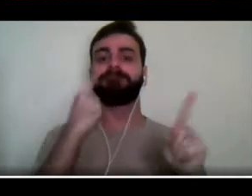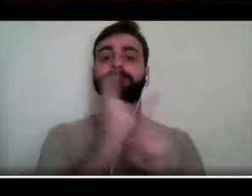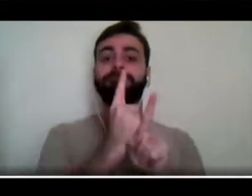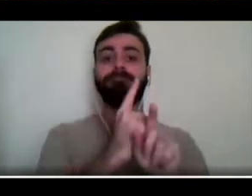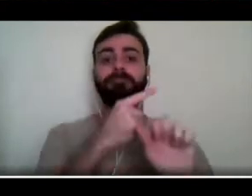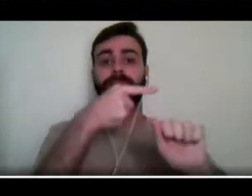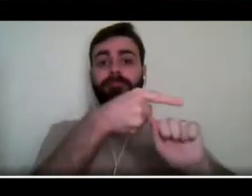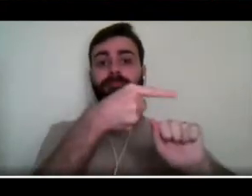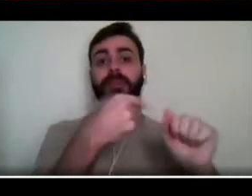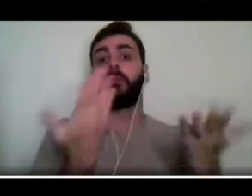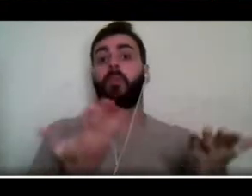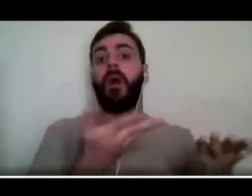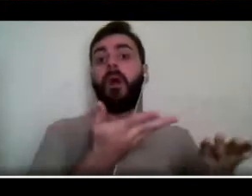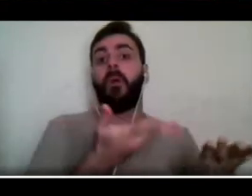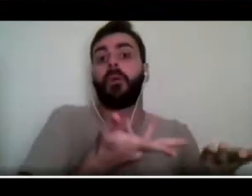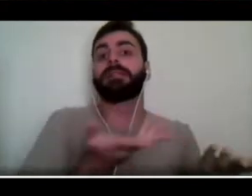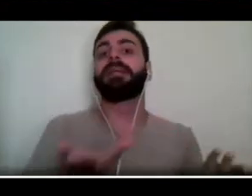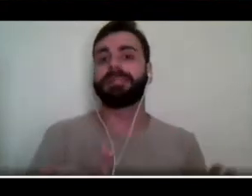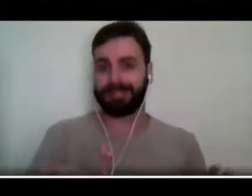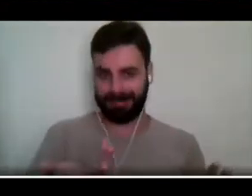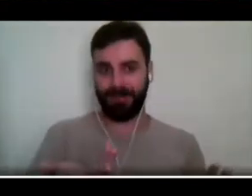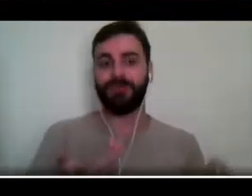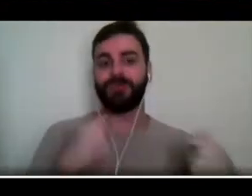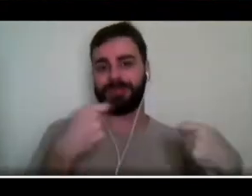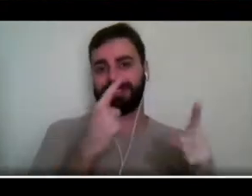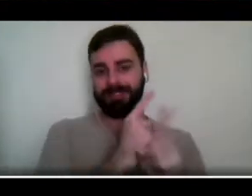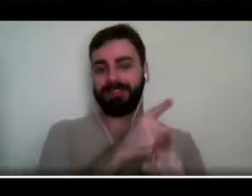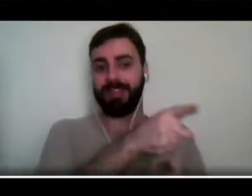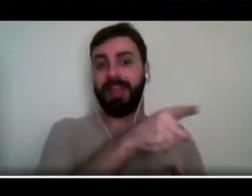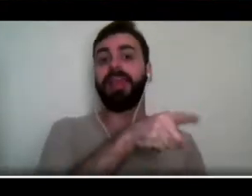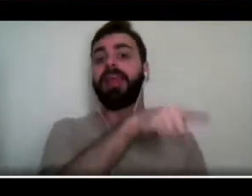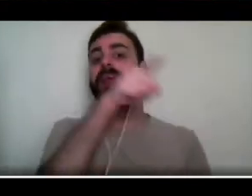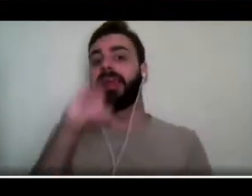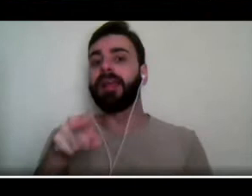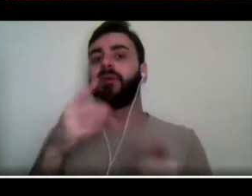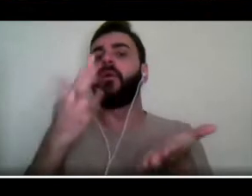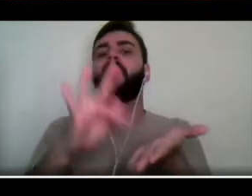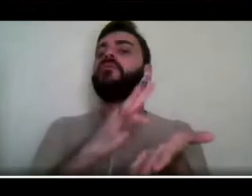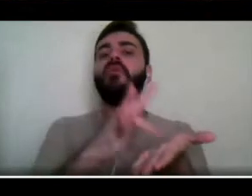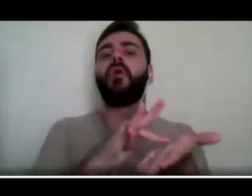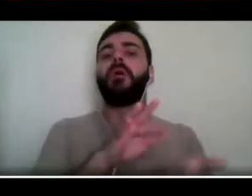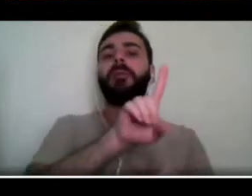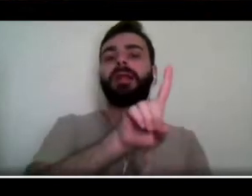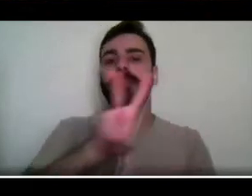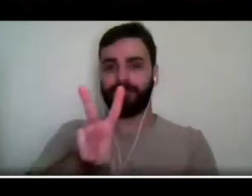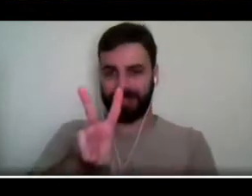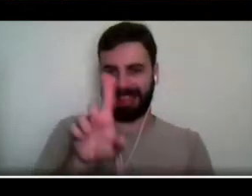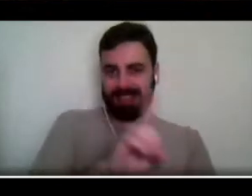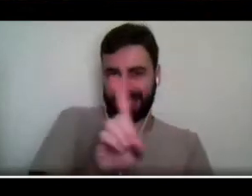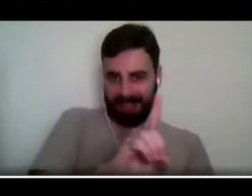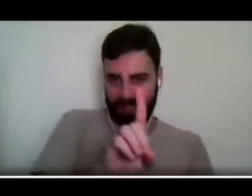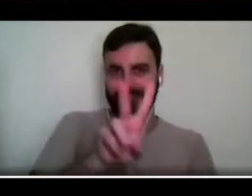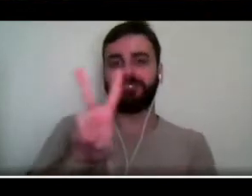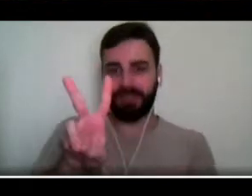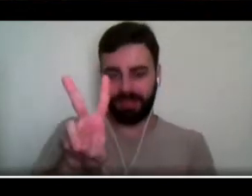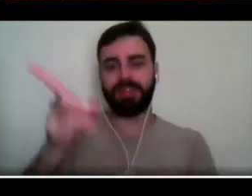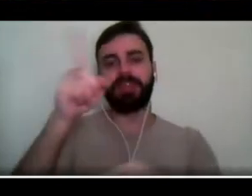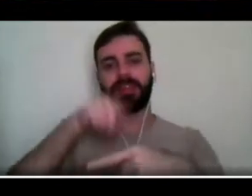vetor aceleração é simplesmente a derivada da velocidade no tempo,